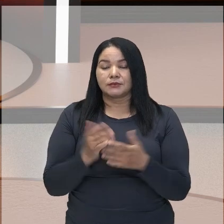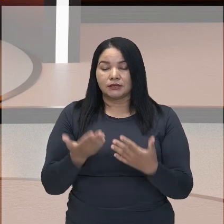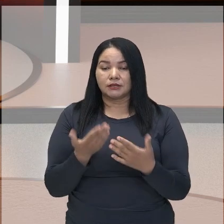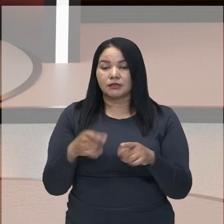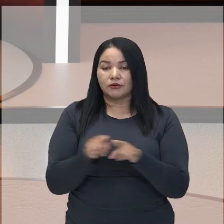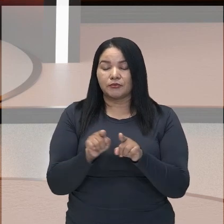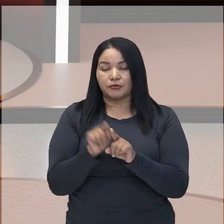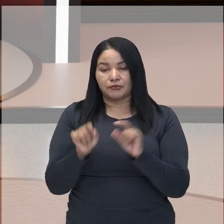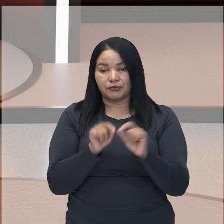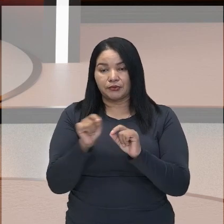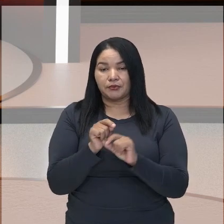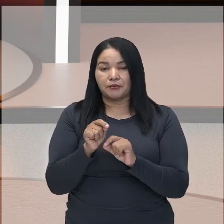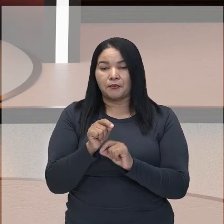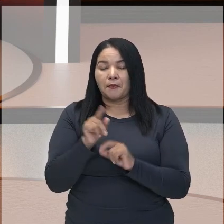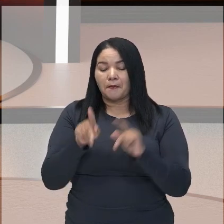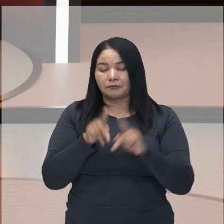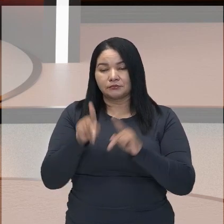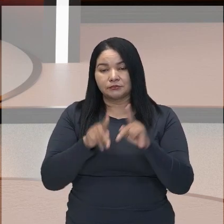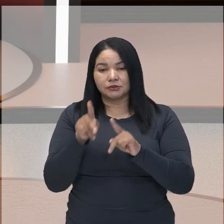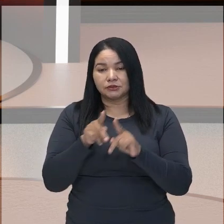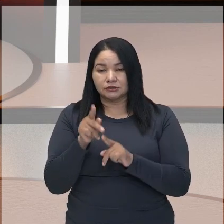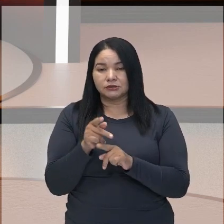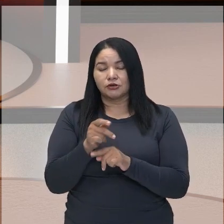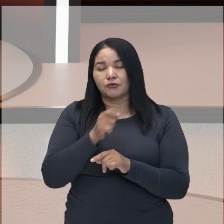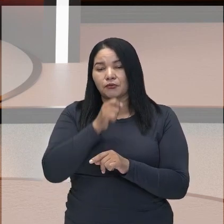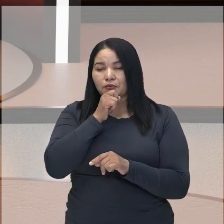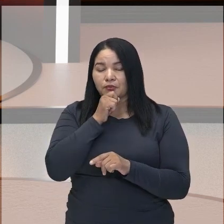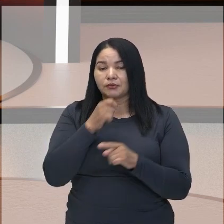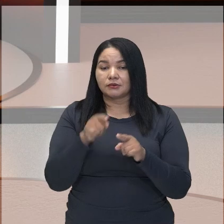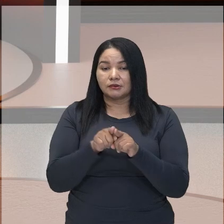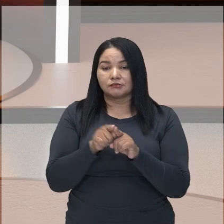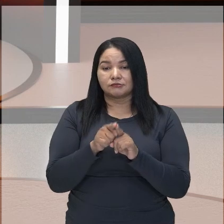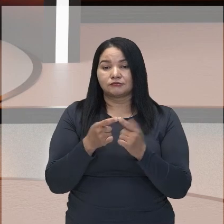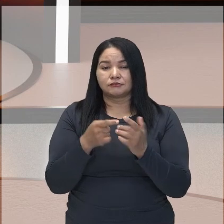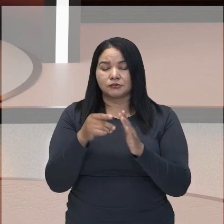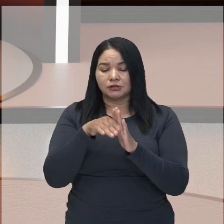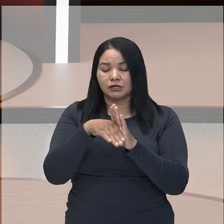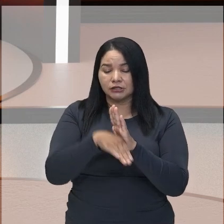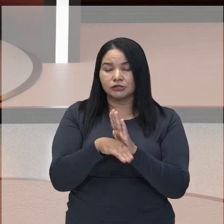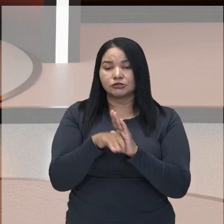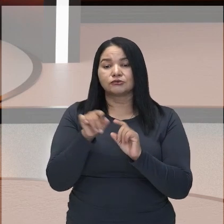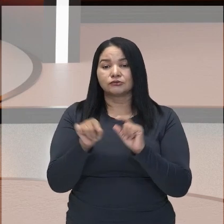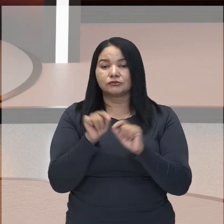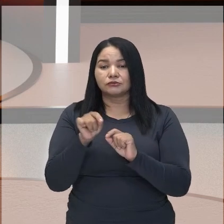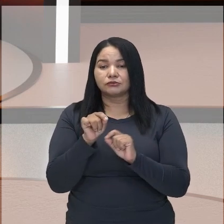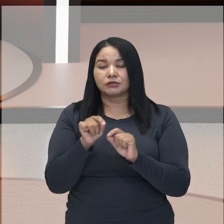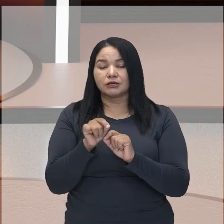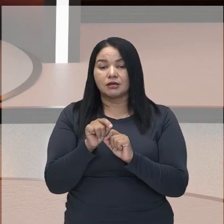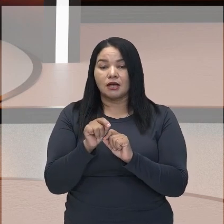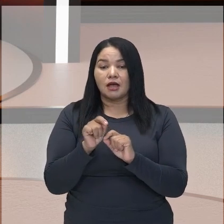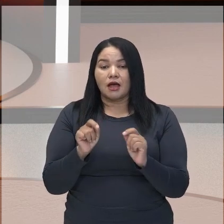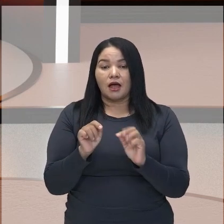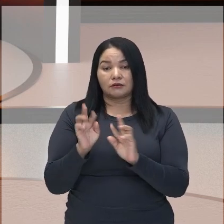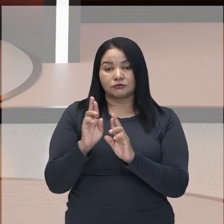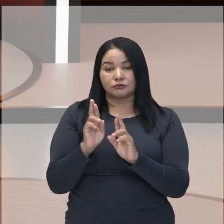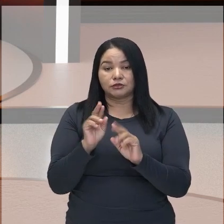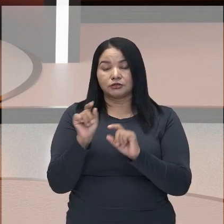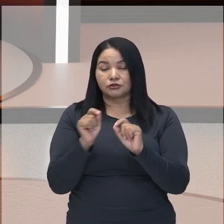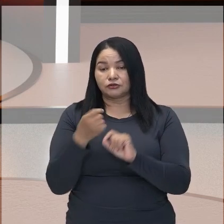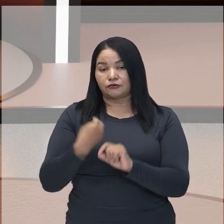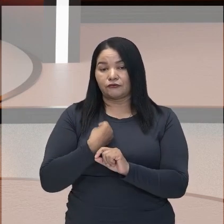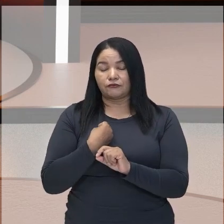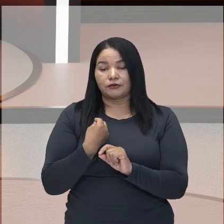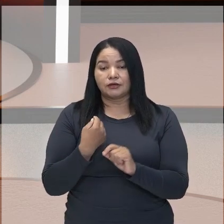populacional, o declínio populacional, né? A baixa taxa de natalidade, uma alta expectativa de vida